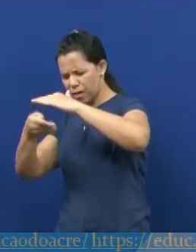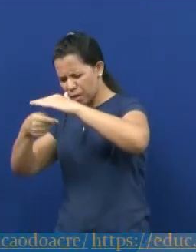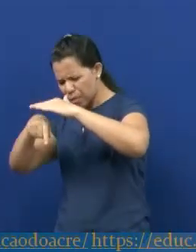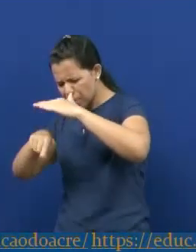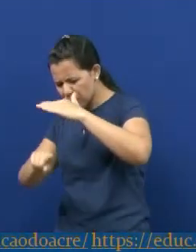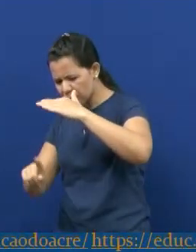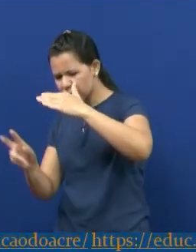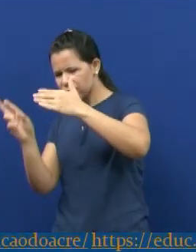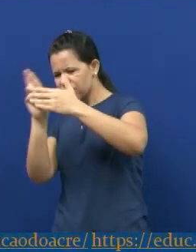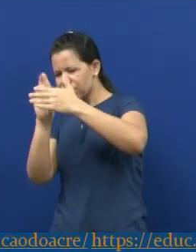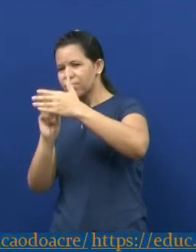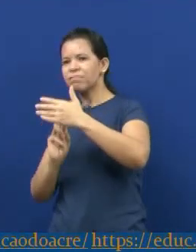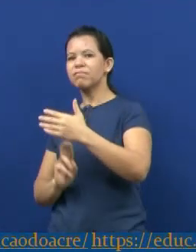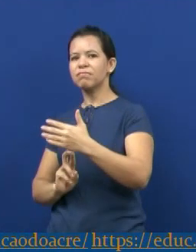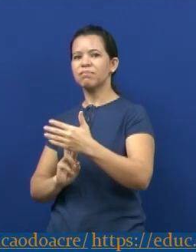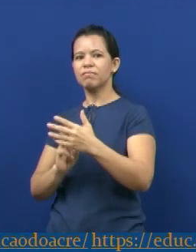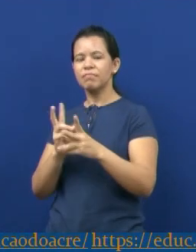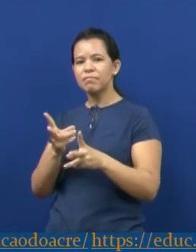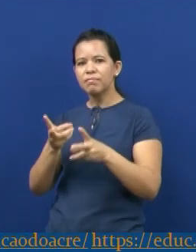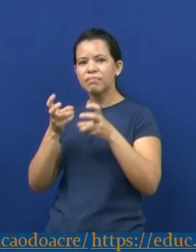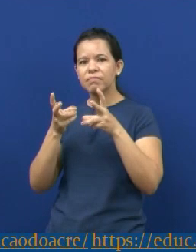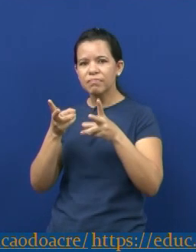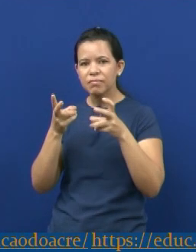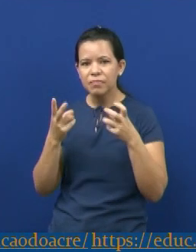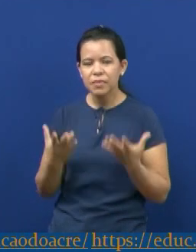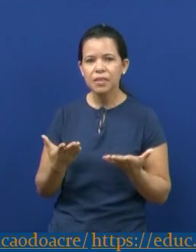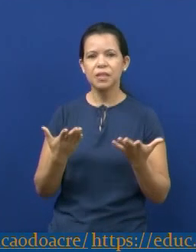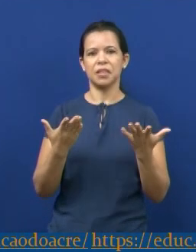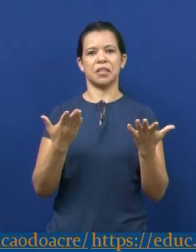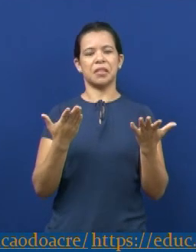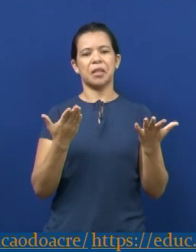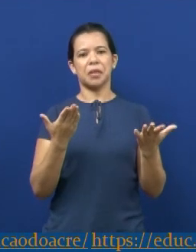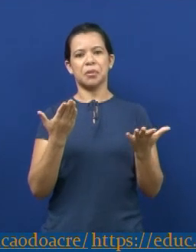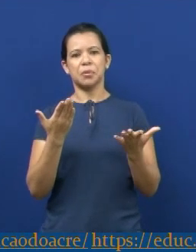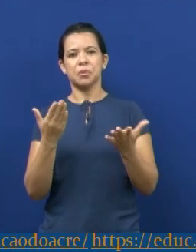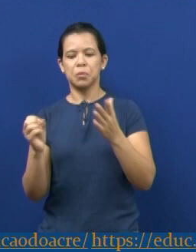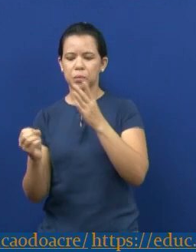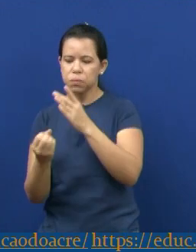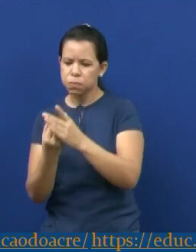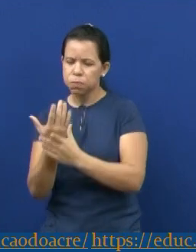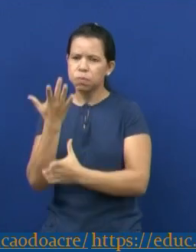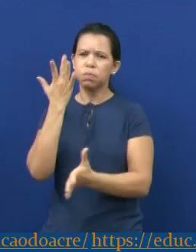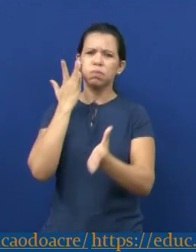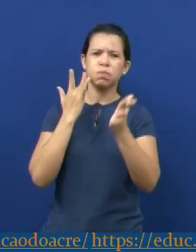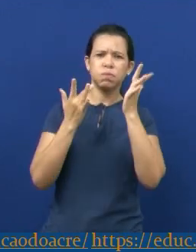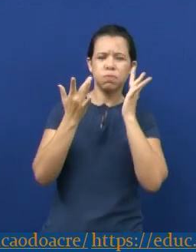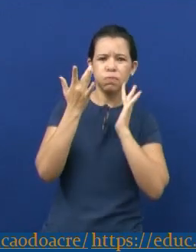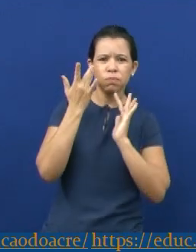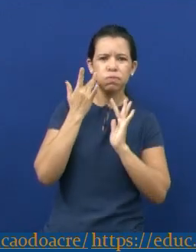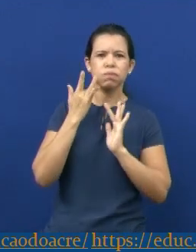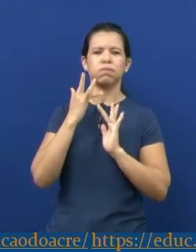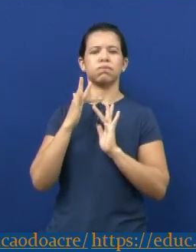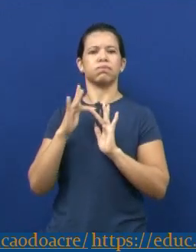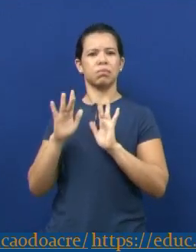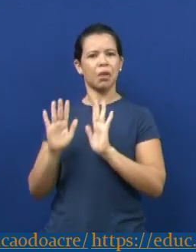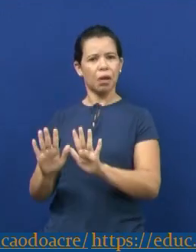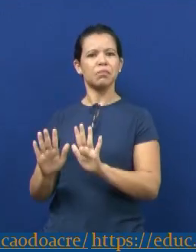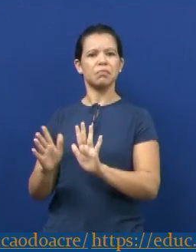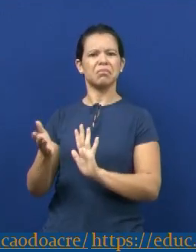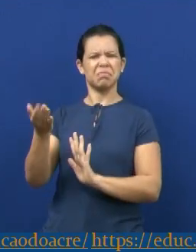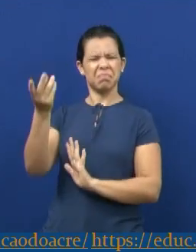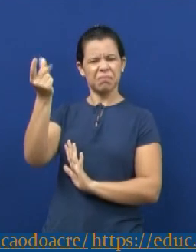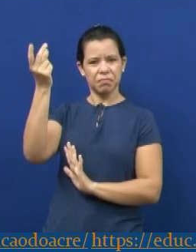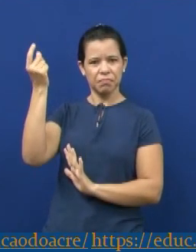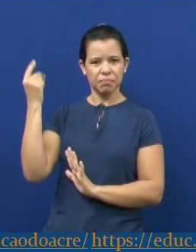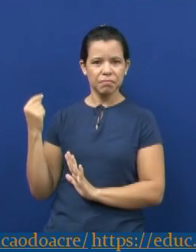das pinturas rupestres eles encontram evidências que essa representação teatral surge desde a